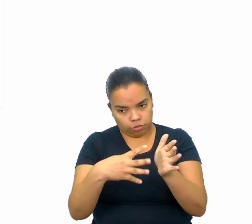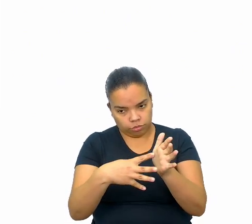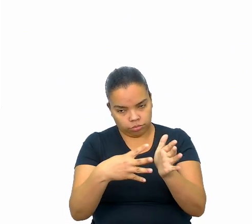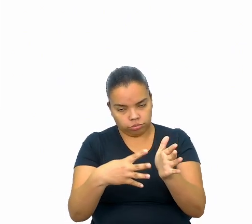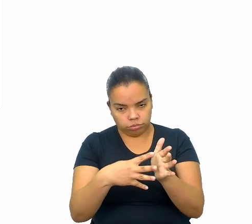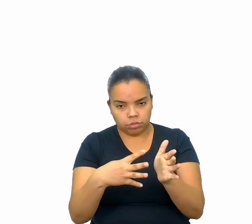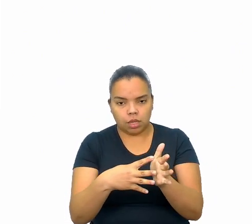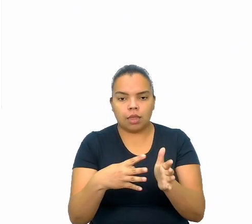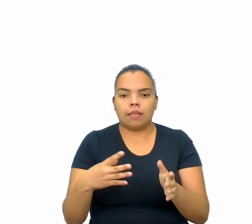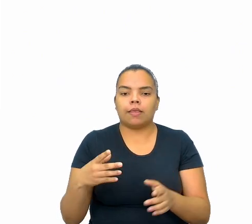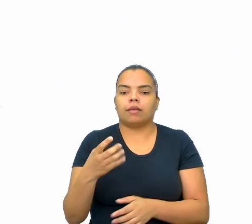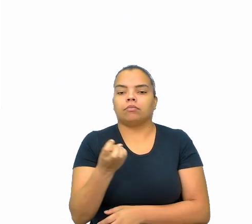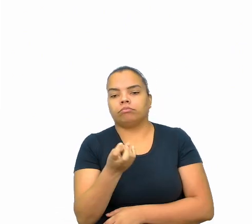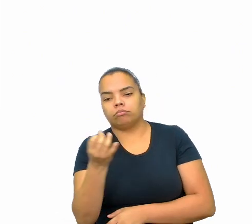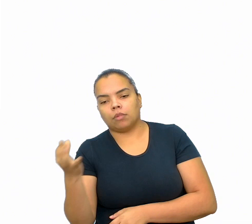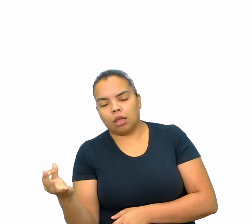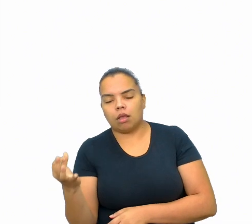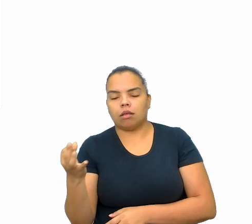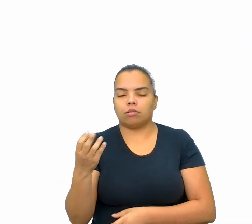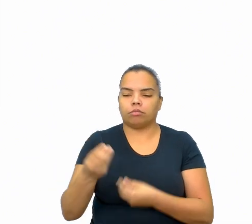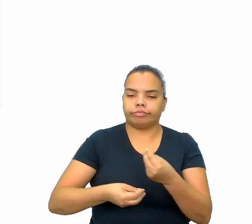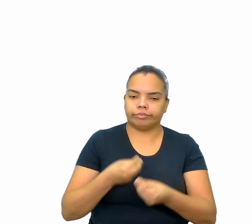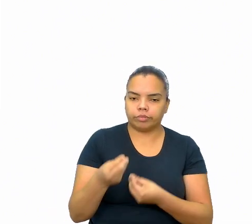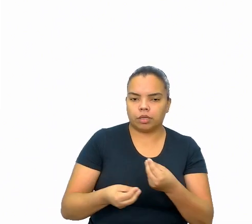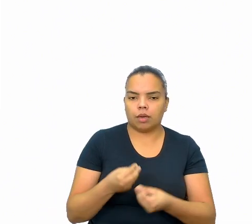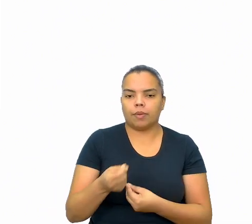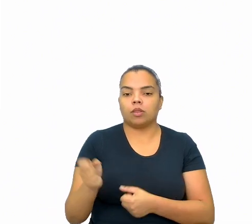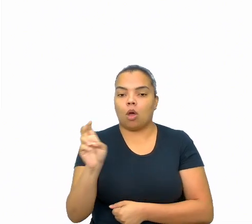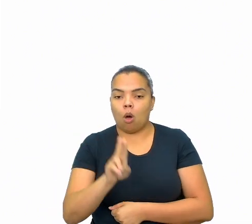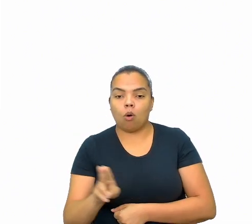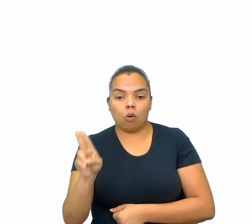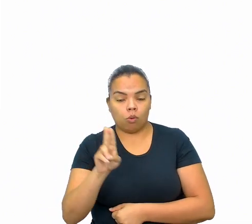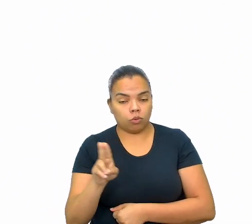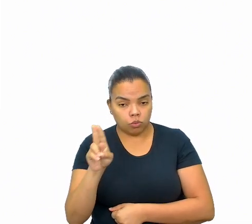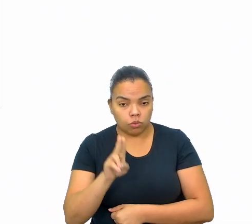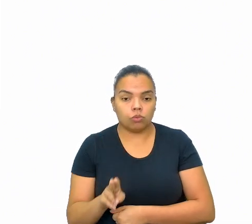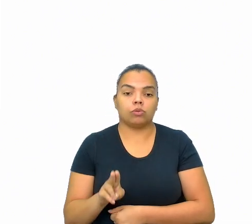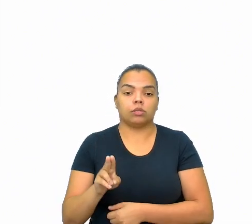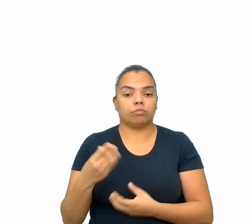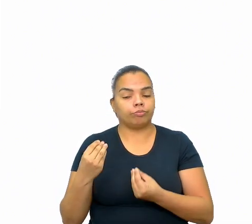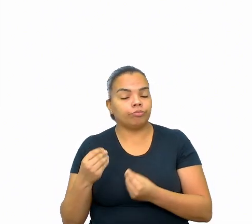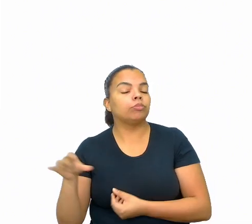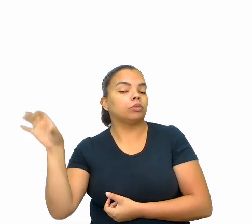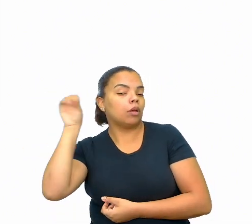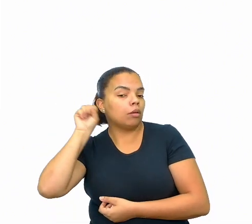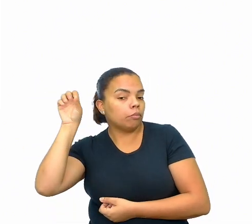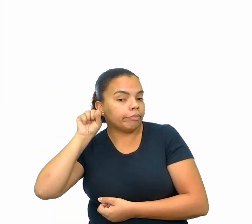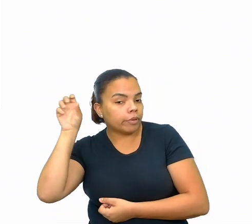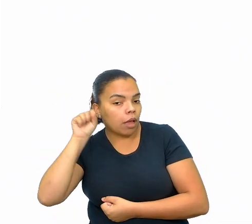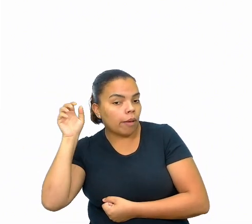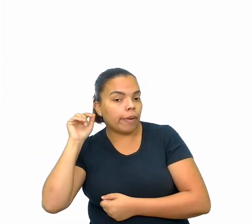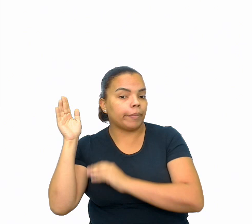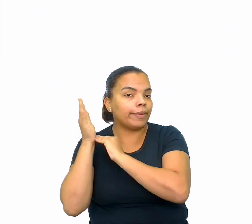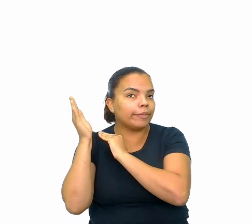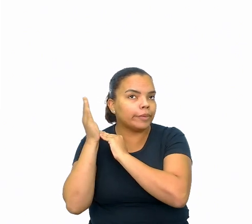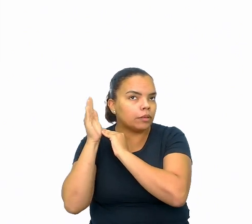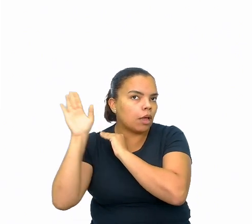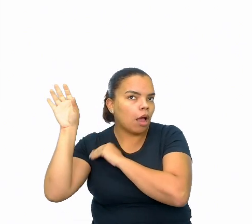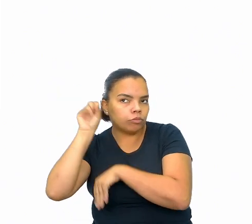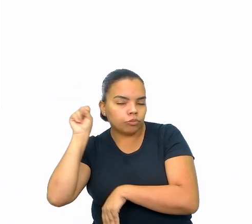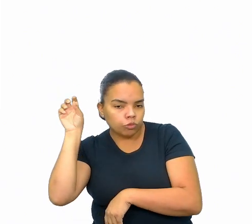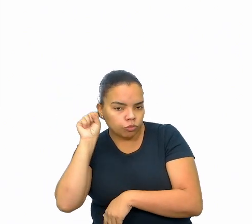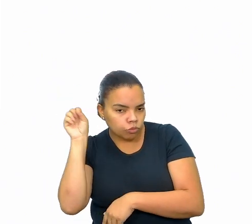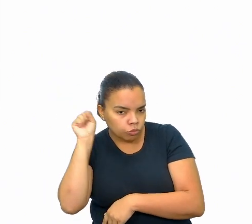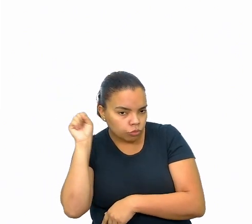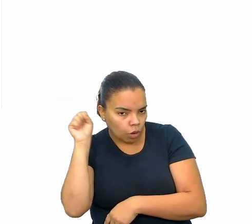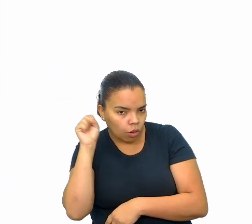as centenas, as unidades de milhar, mas também para registrar números que tenham zeros